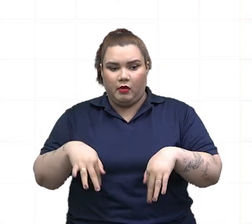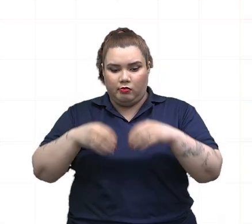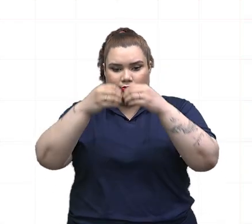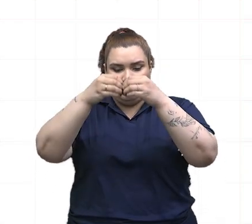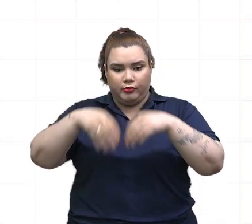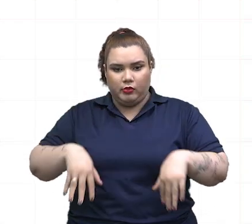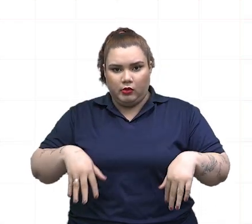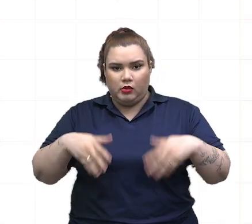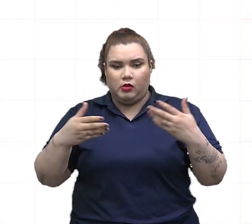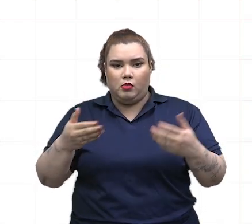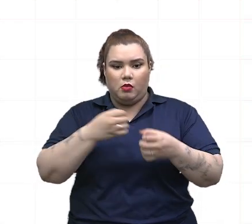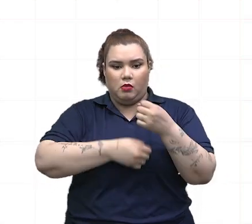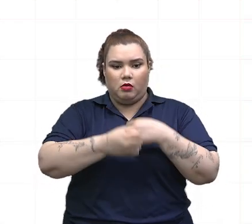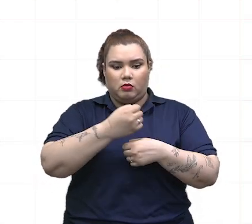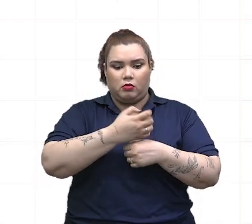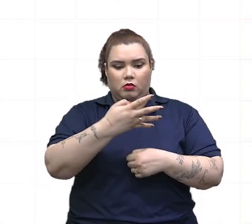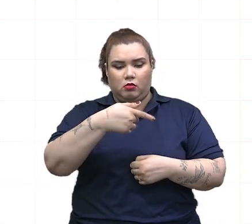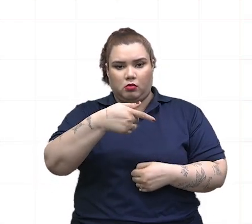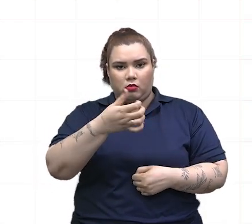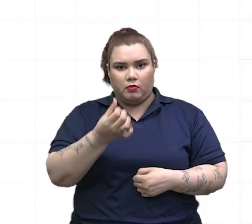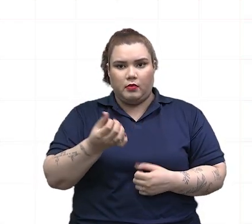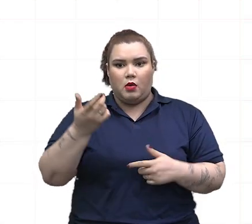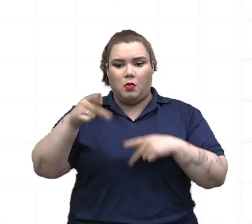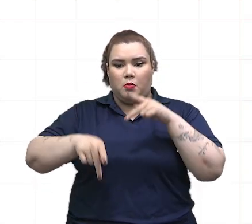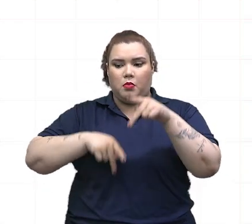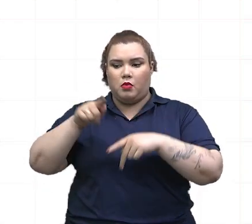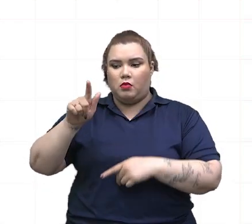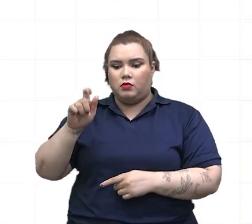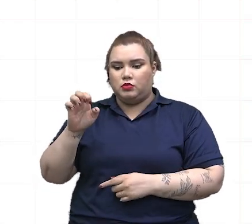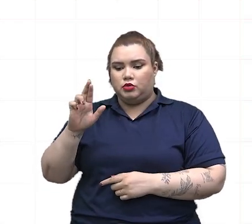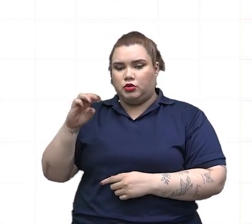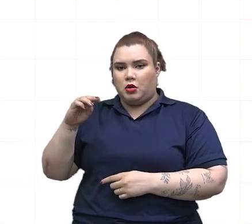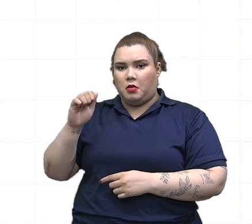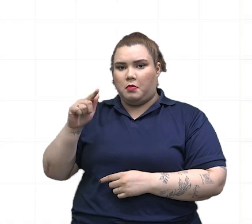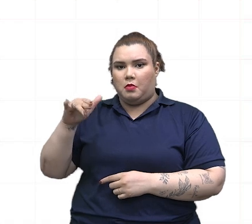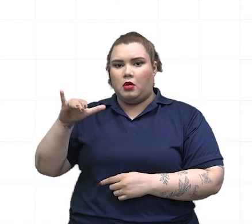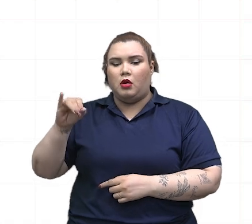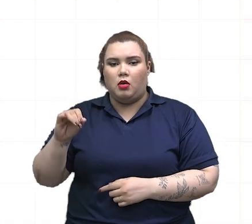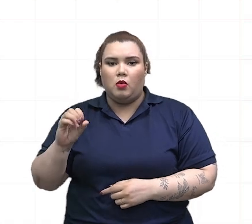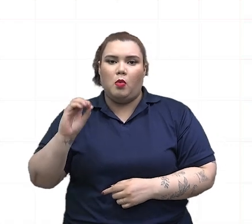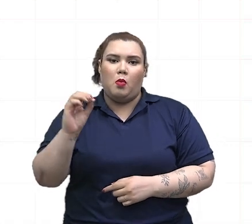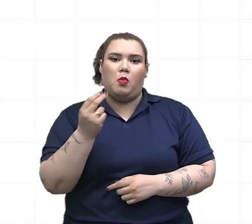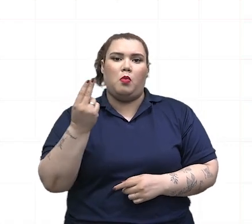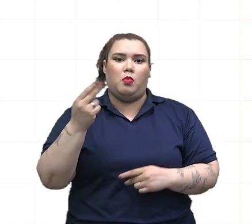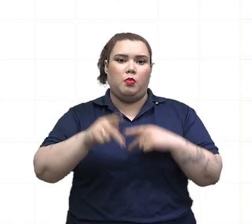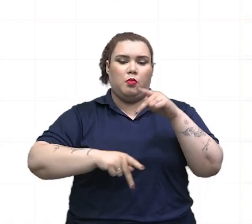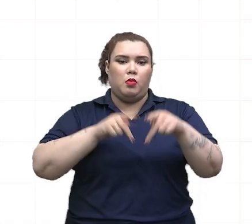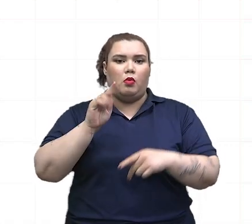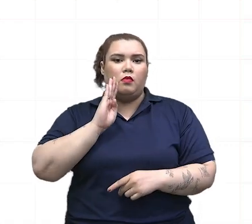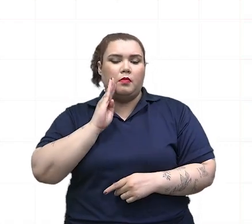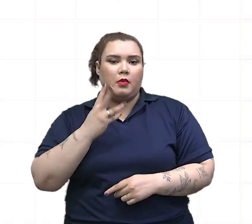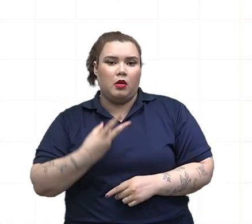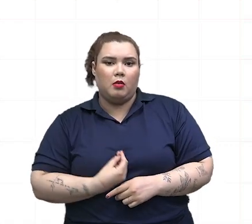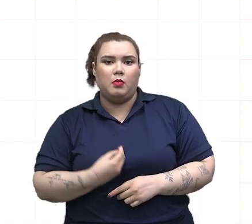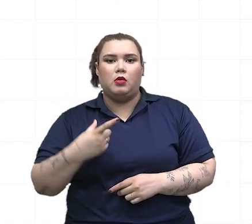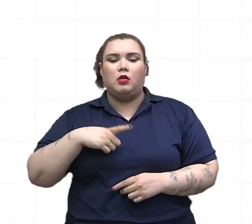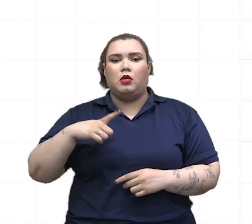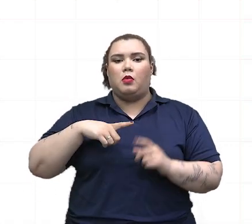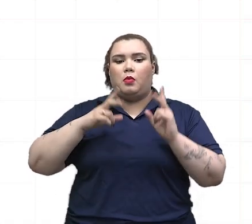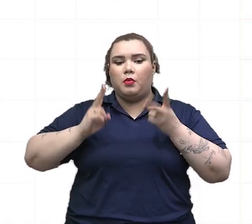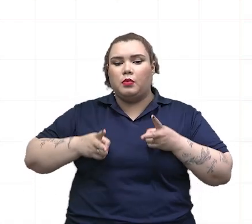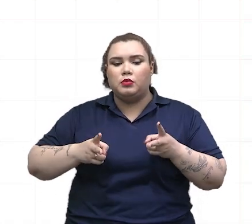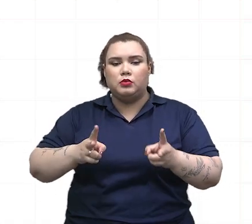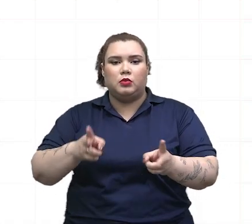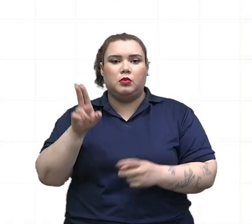476, os germânicos, também conhecidos como povos bárbaros, estabelecidos na Europa Ocidental,